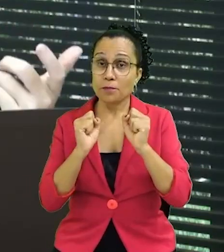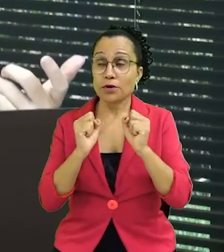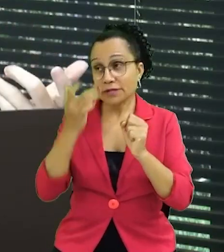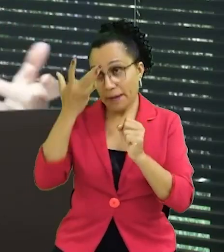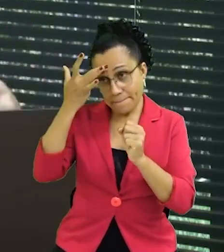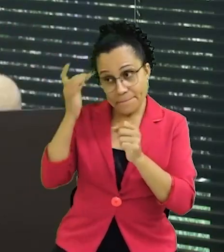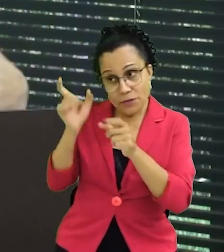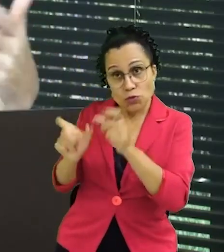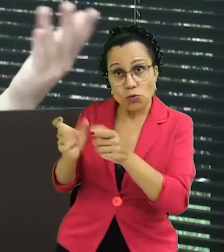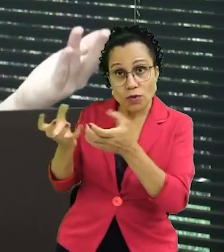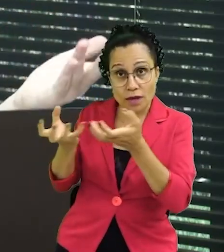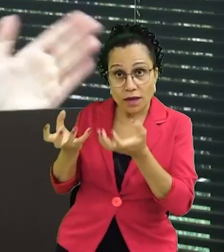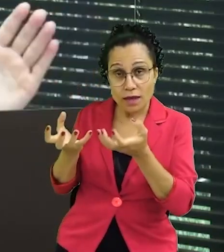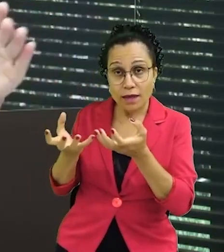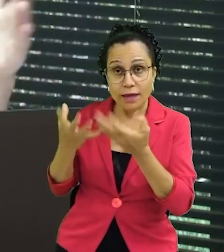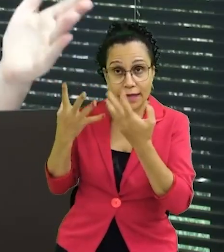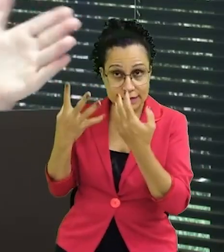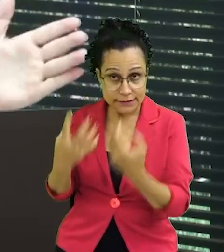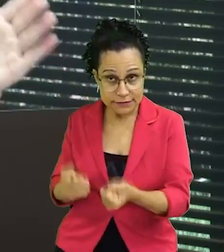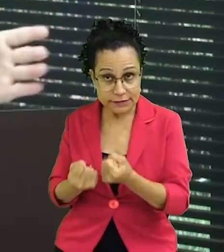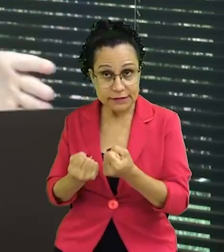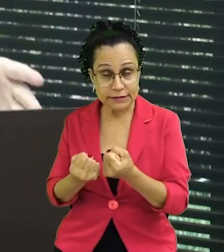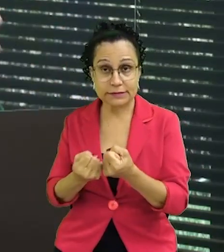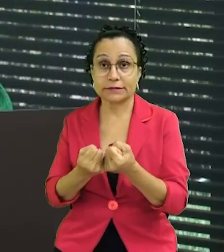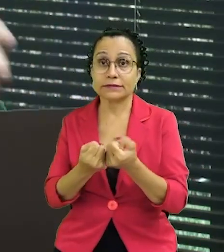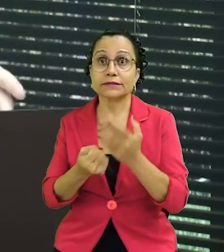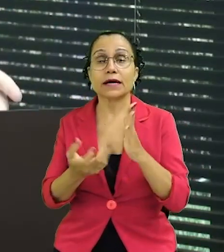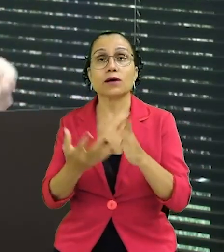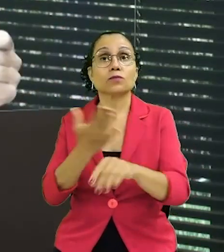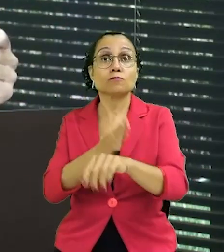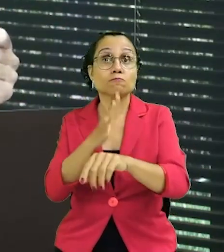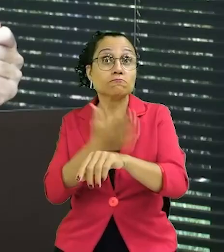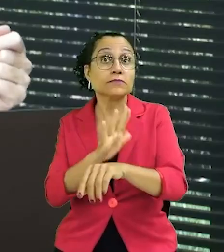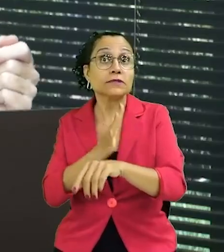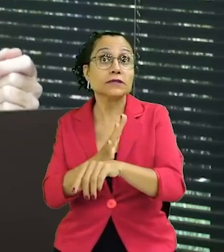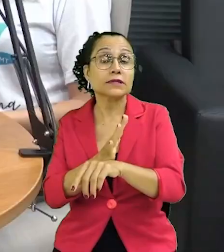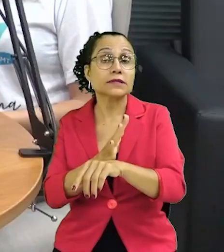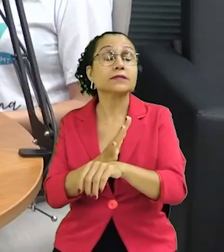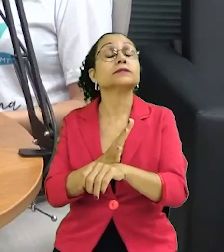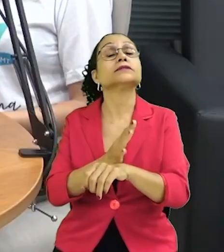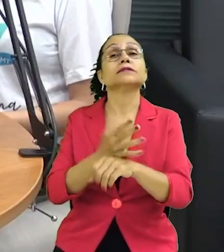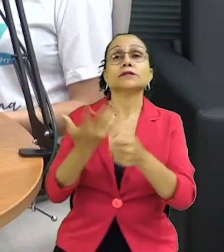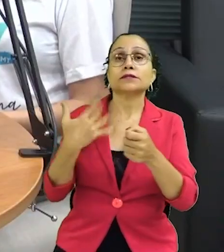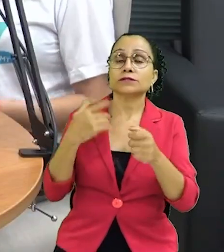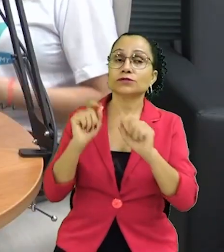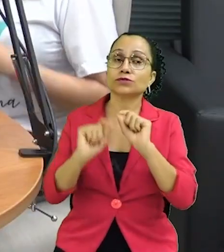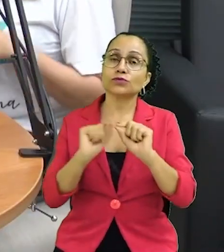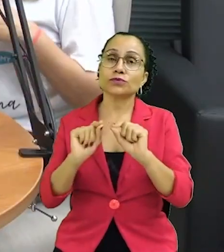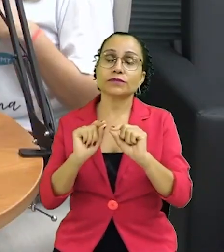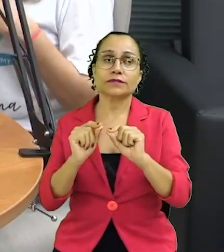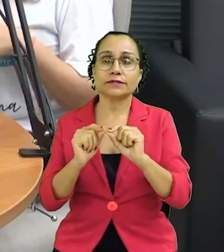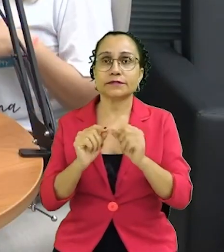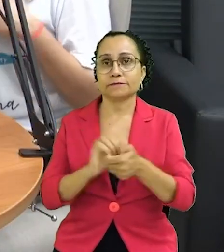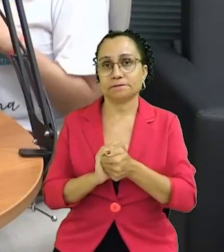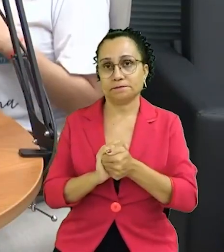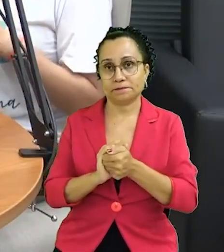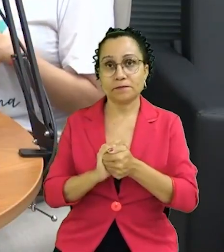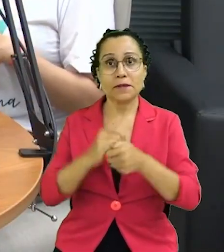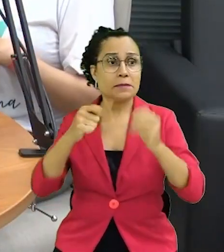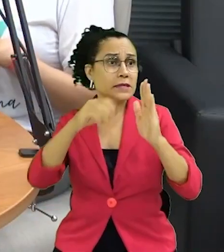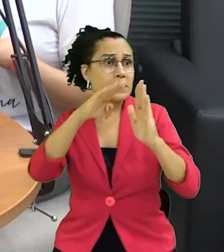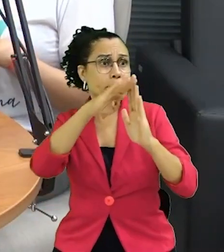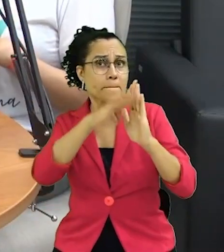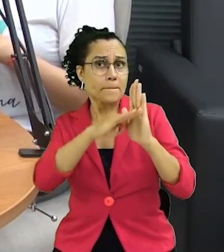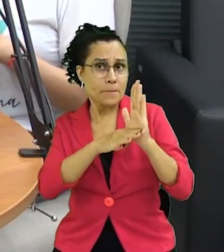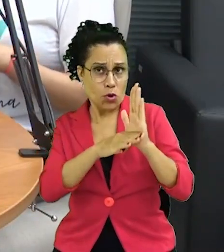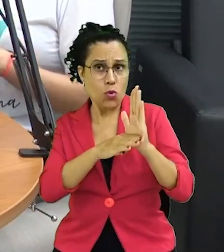pessoa busca adotar um treino, aí como você disse, na prática do exercício. Na prática do exercício. O exercício precisa ser